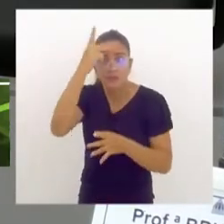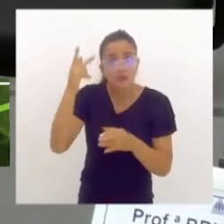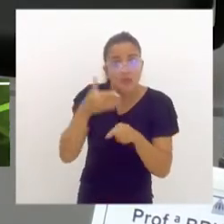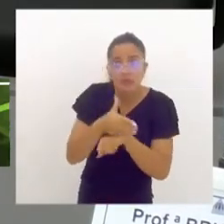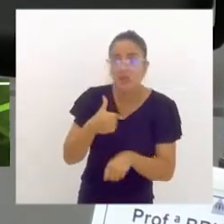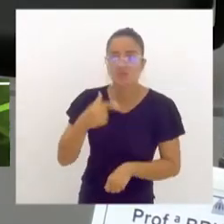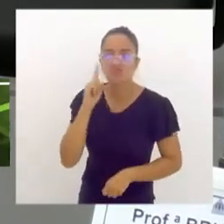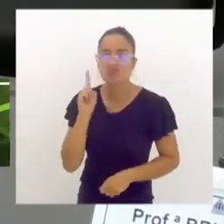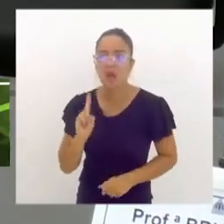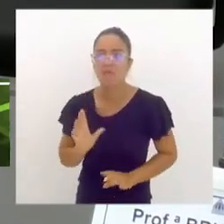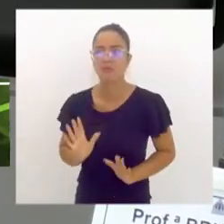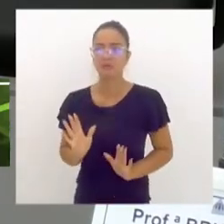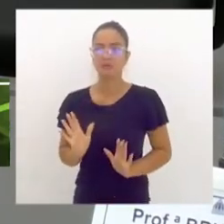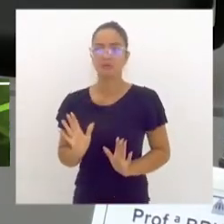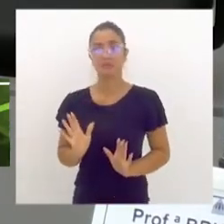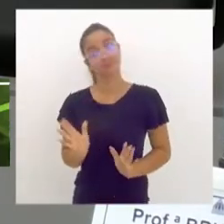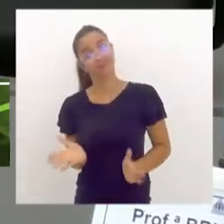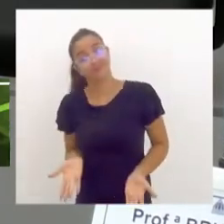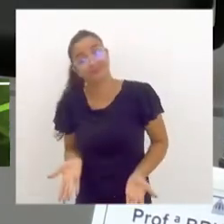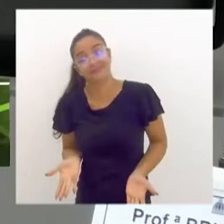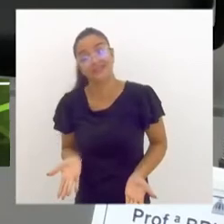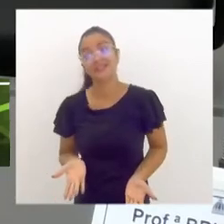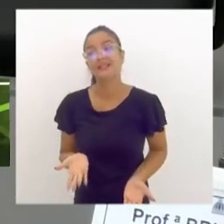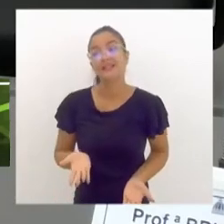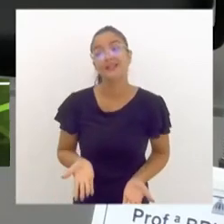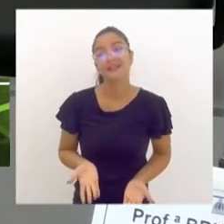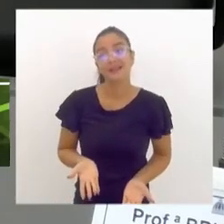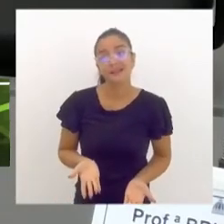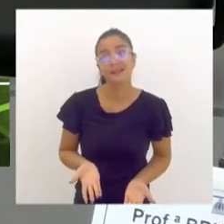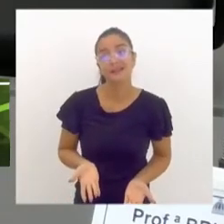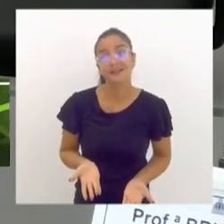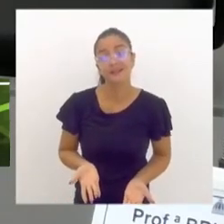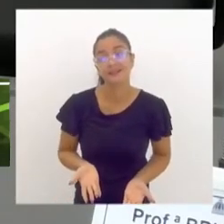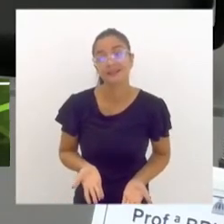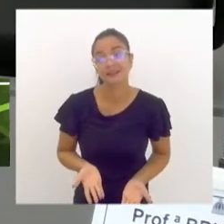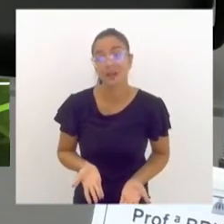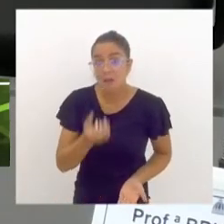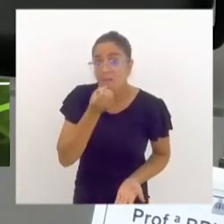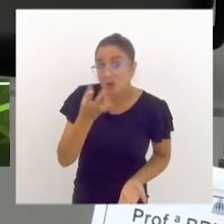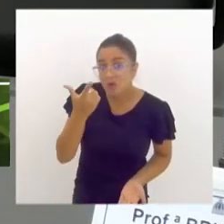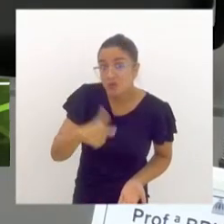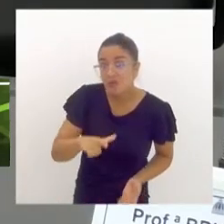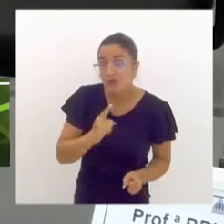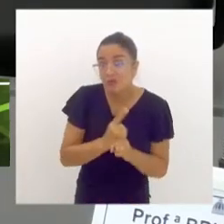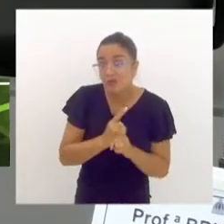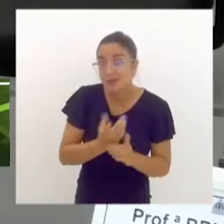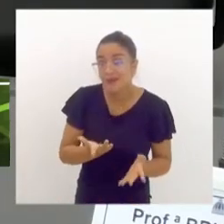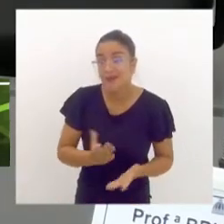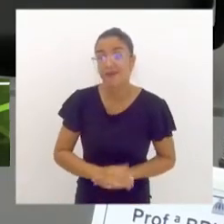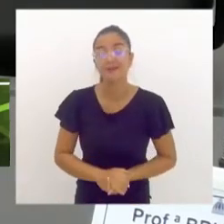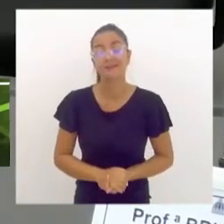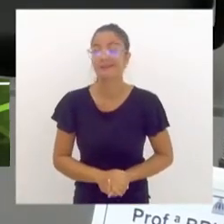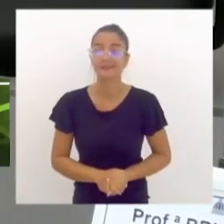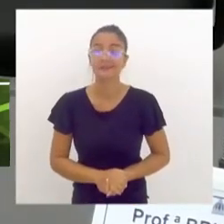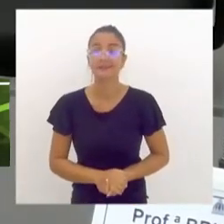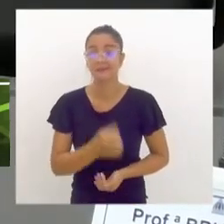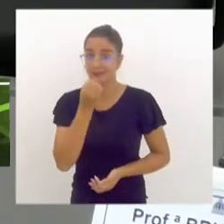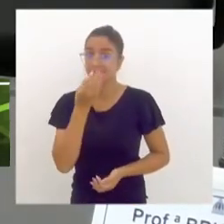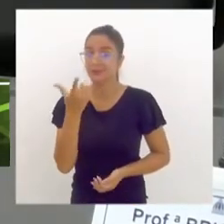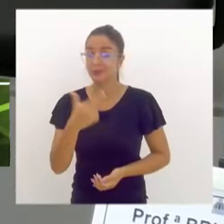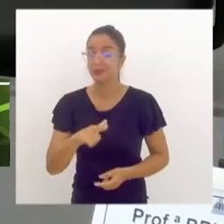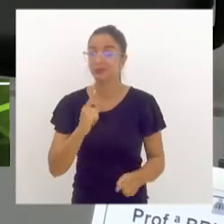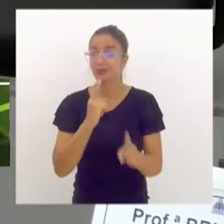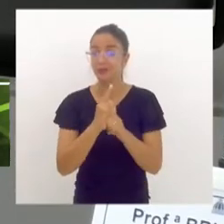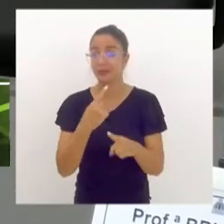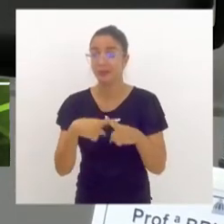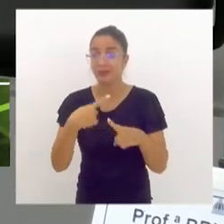sabia. Bom, gente, se encontrar em outras... Conselheira Maria Celi. Em outros